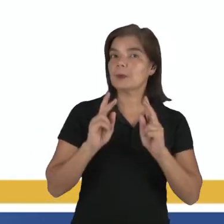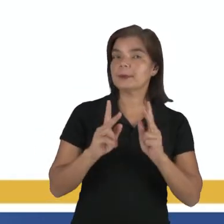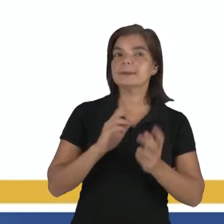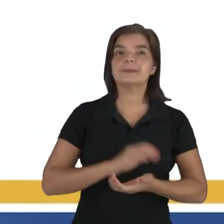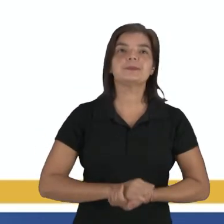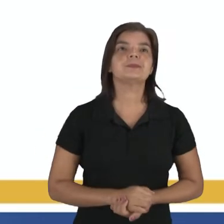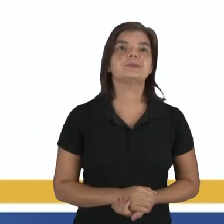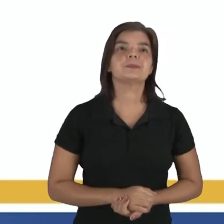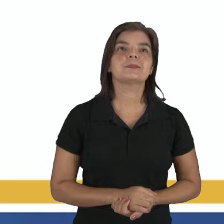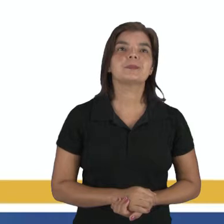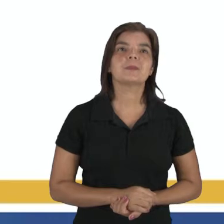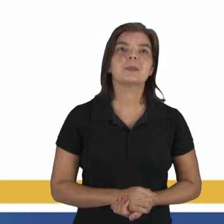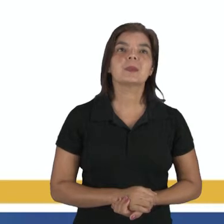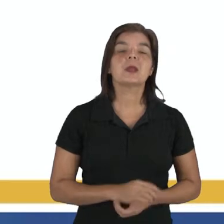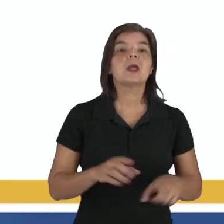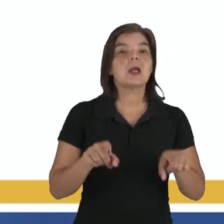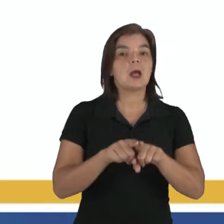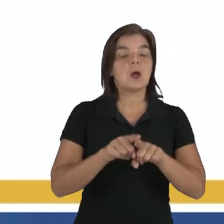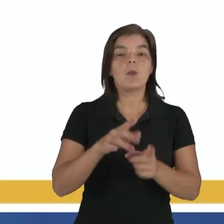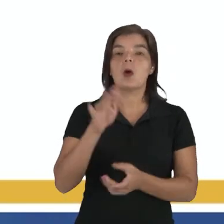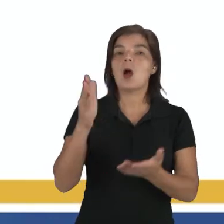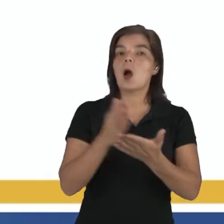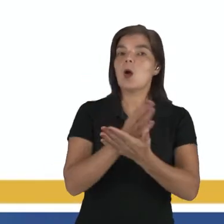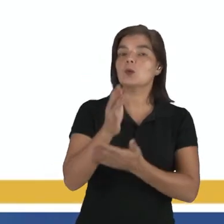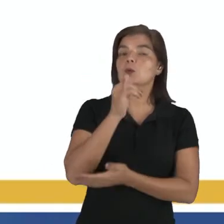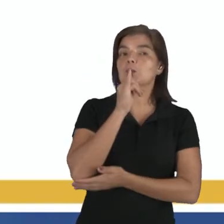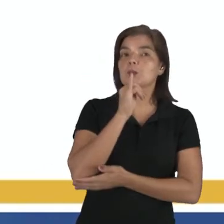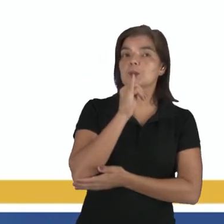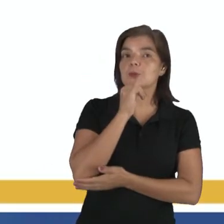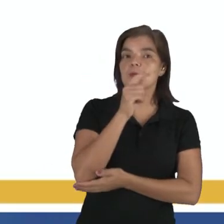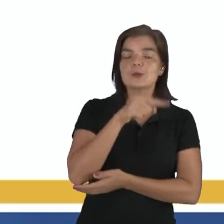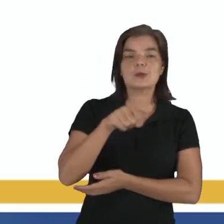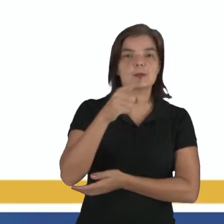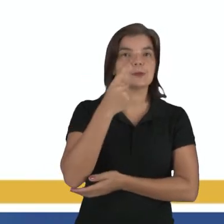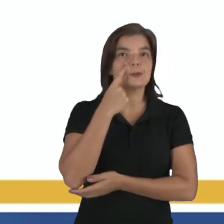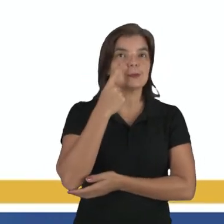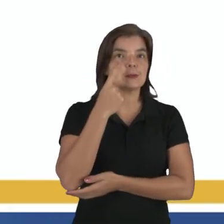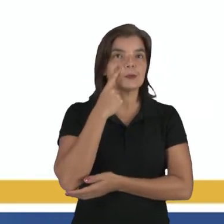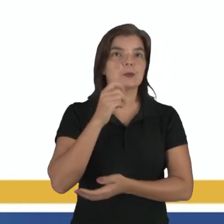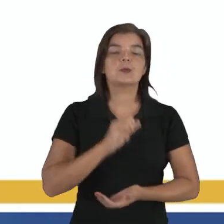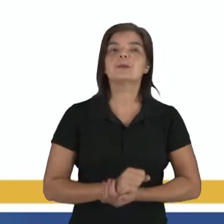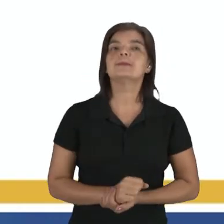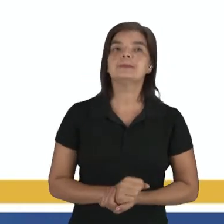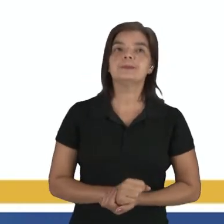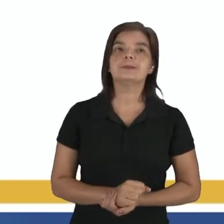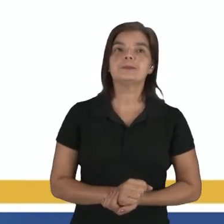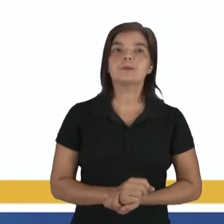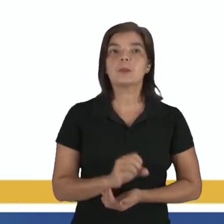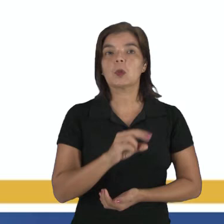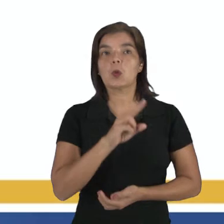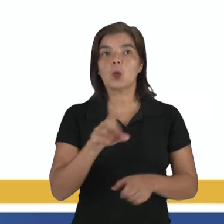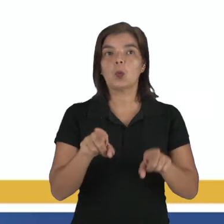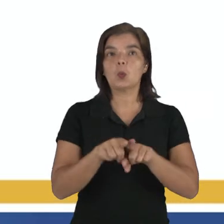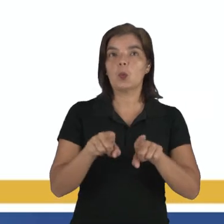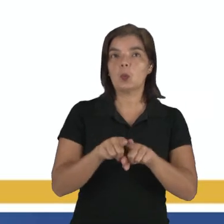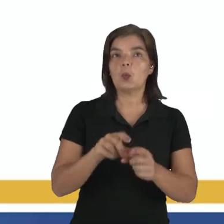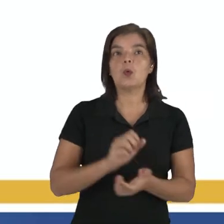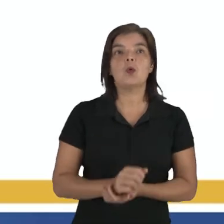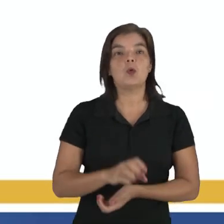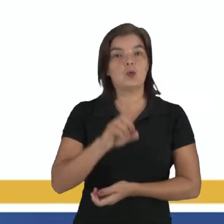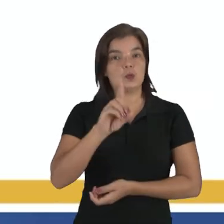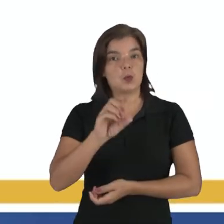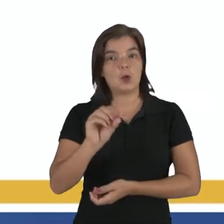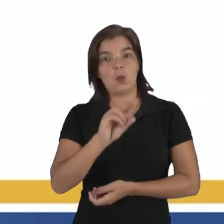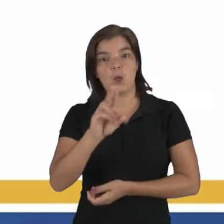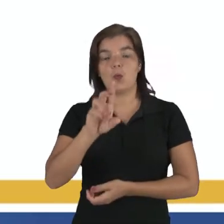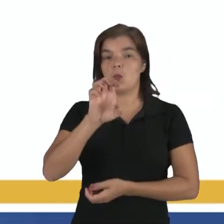ok? Aí tem alguns exemplos de verbos que vocês vão colocar, ou o D ou o ED,